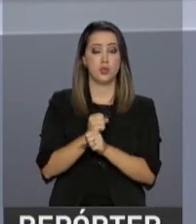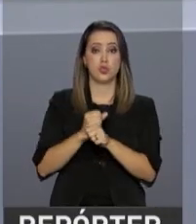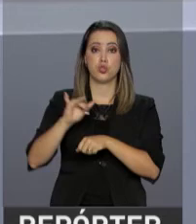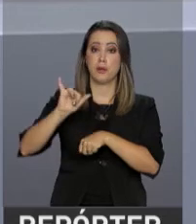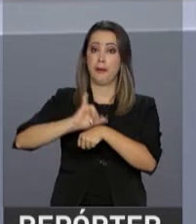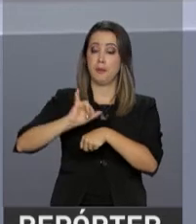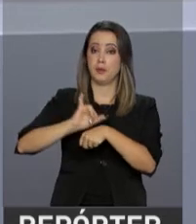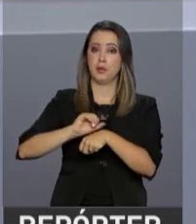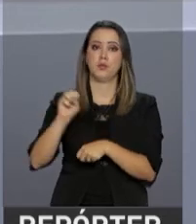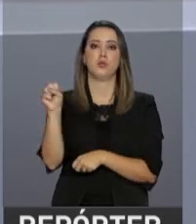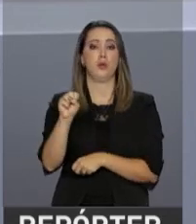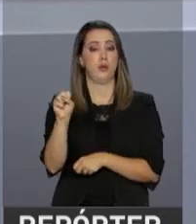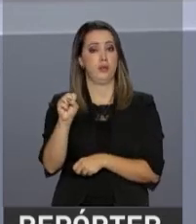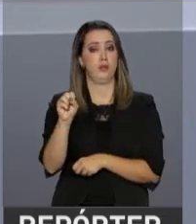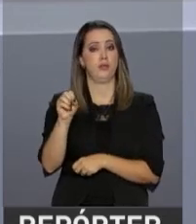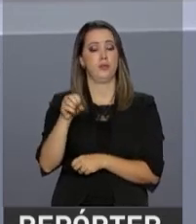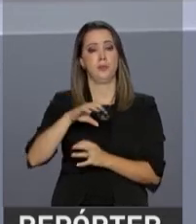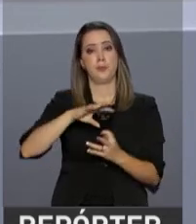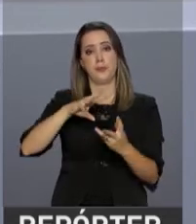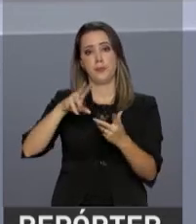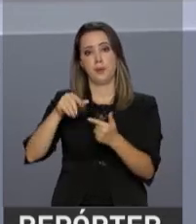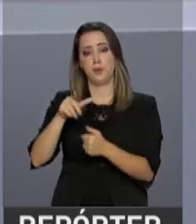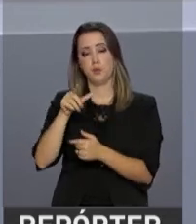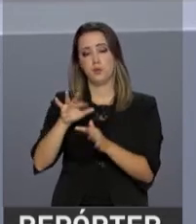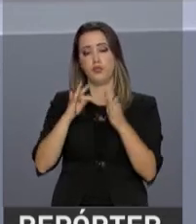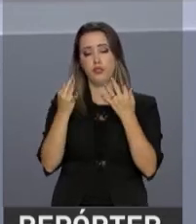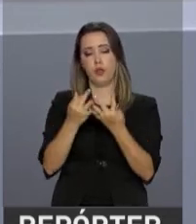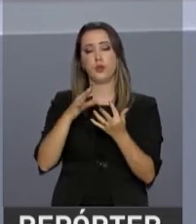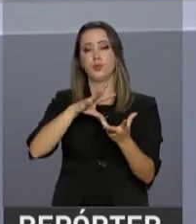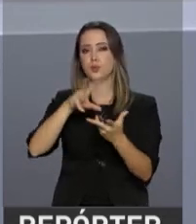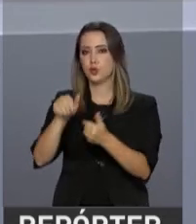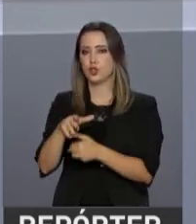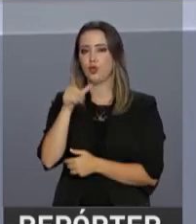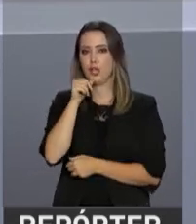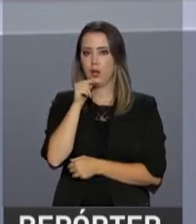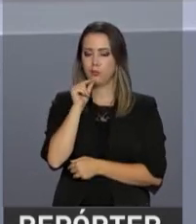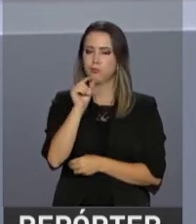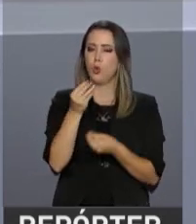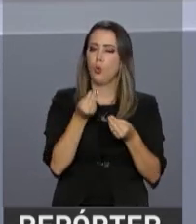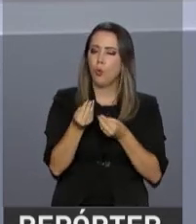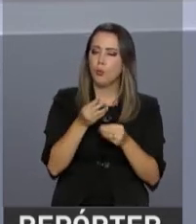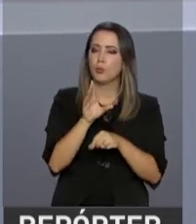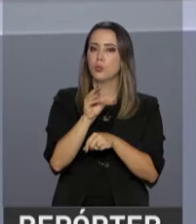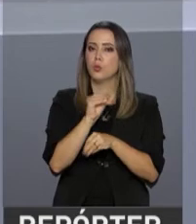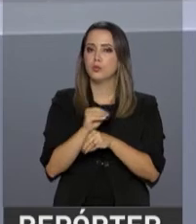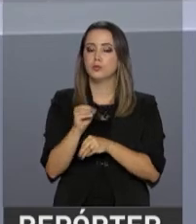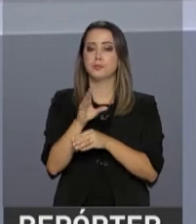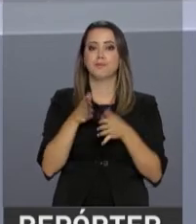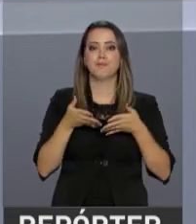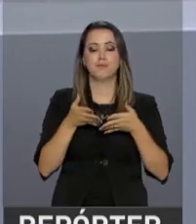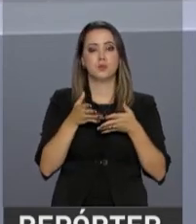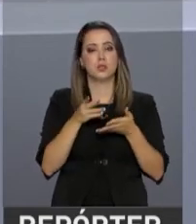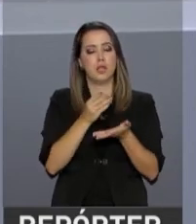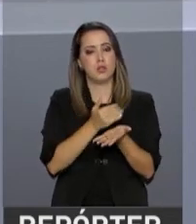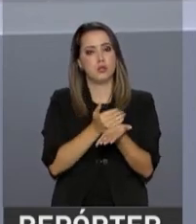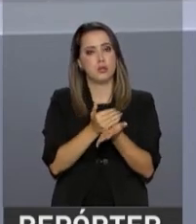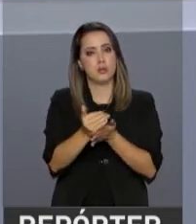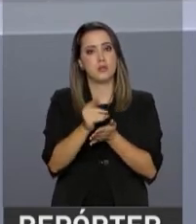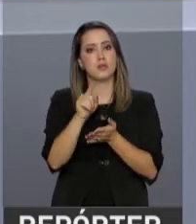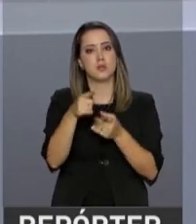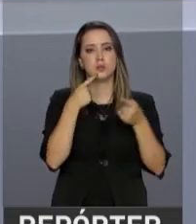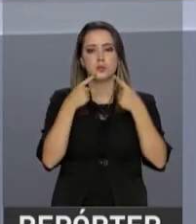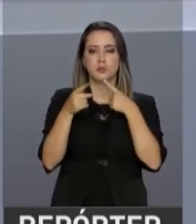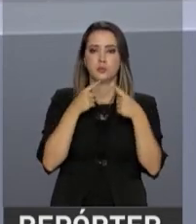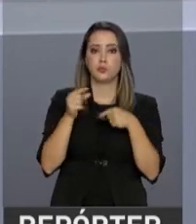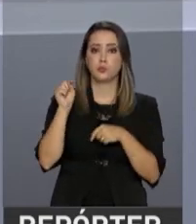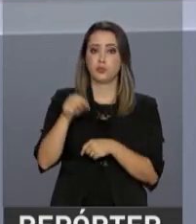do fórum mundial da água a recuperação de nascentes é um dos temas que serão discutidos por aqui os governos federal e locais